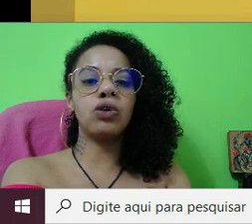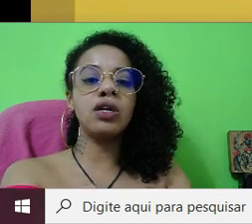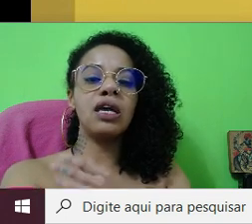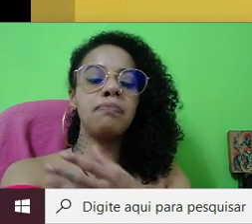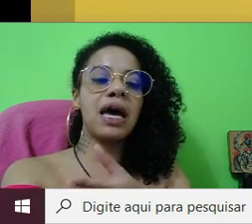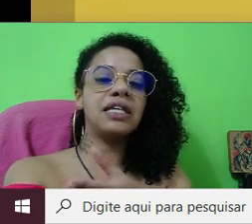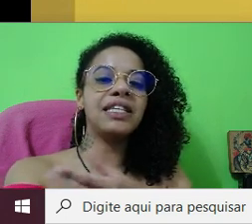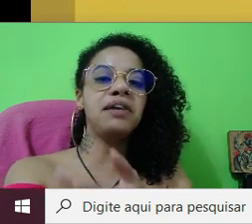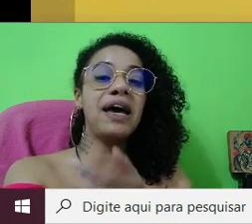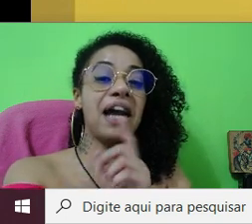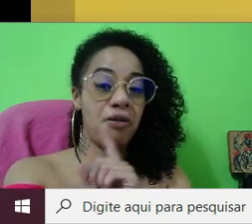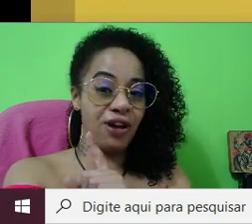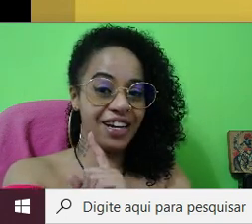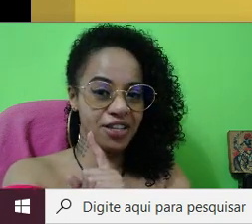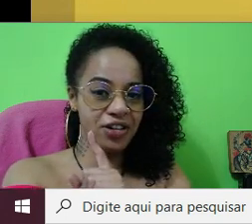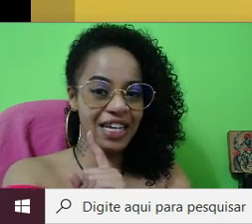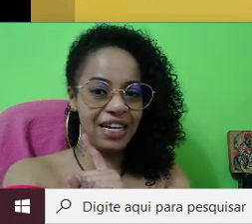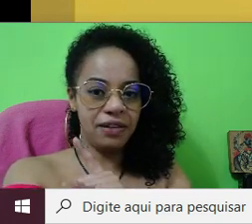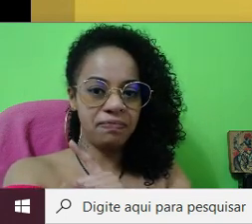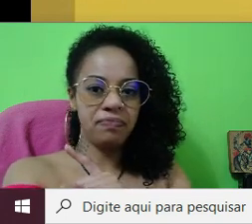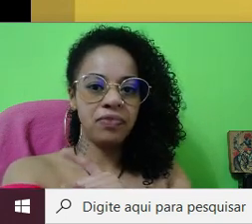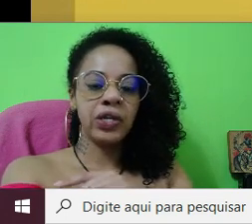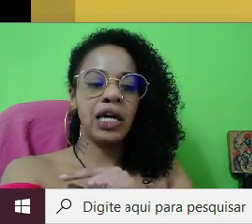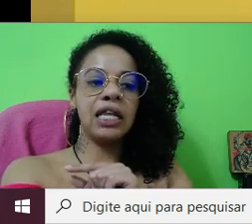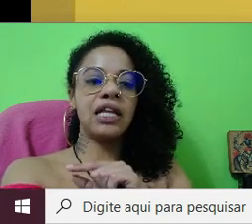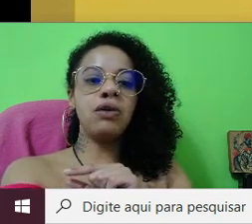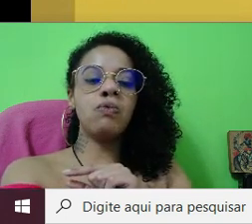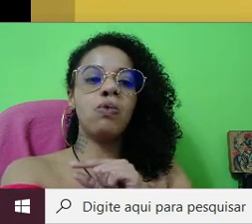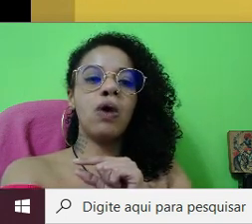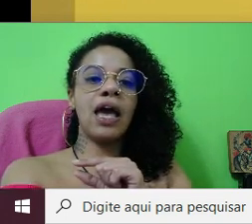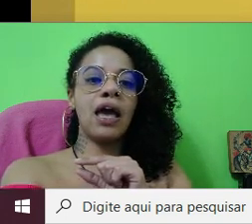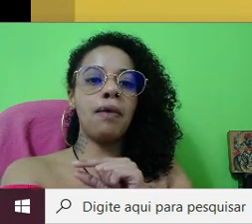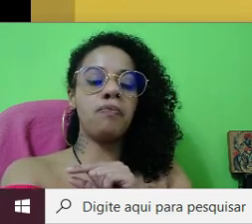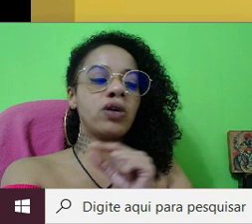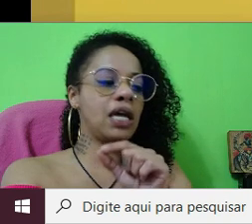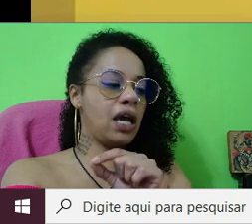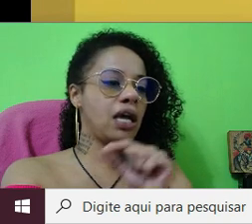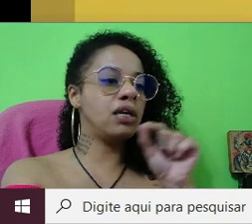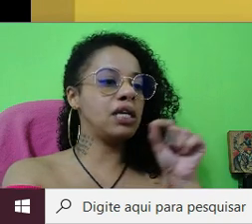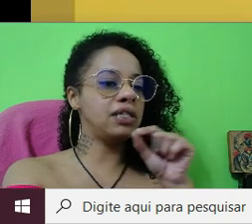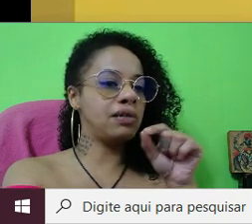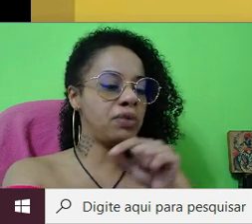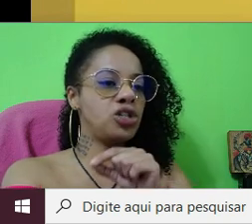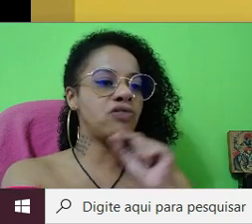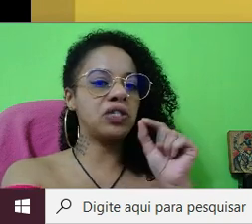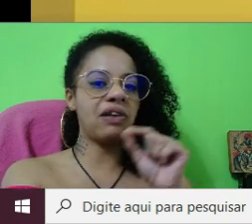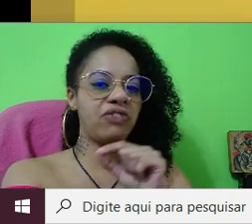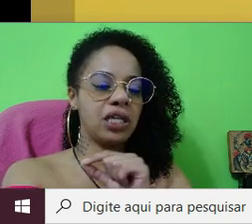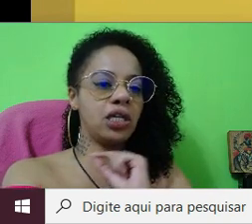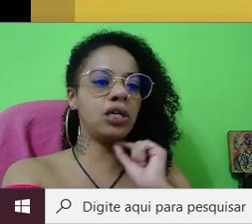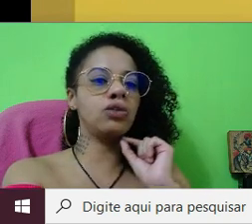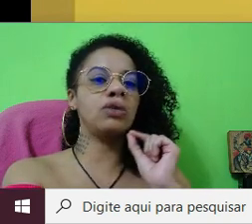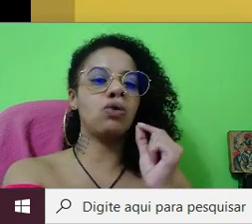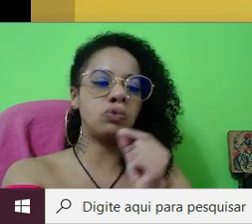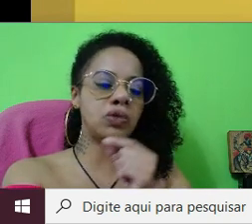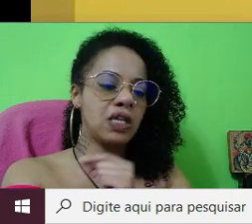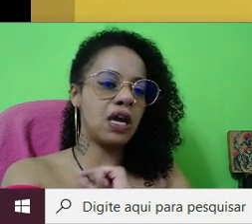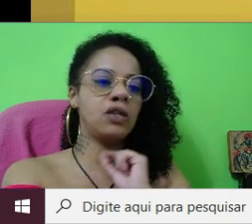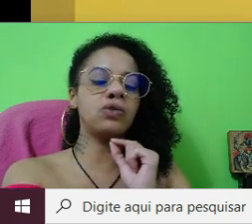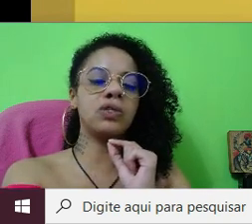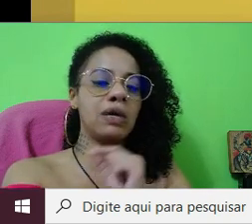conservador e mais liberal Olha que doideira então ok nesse ambiente que você tá falando